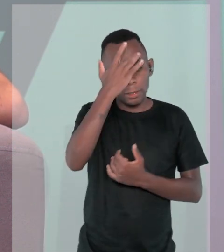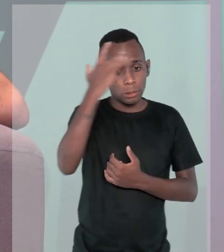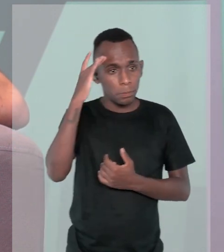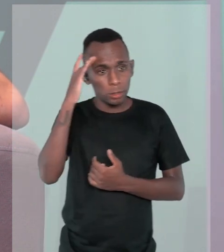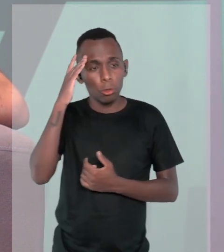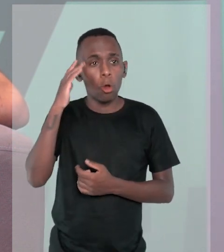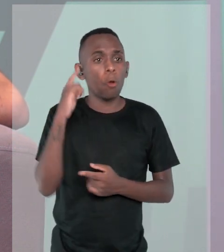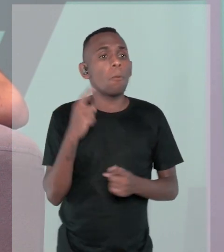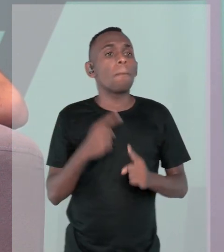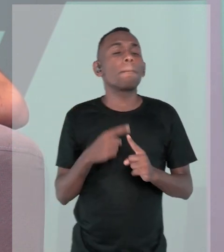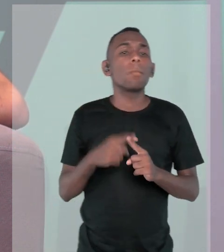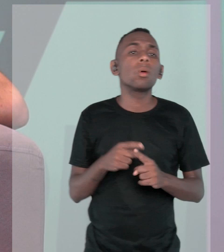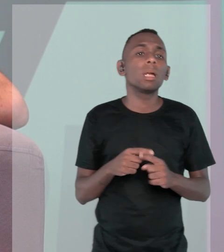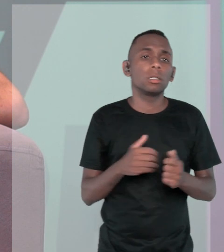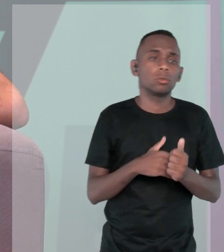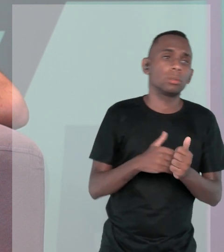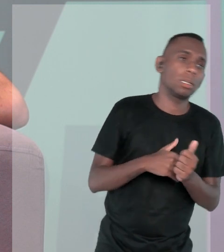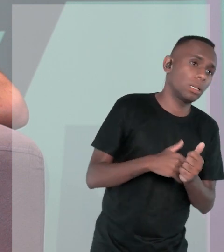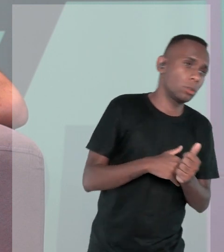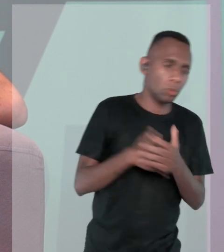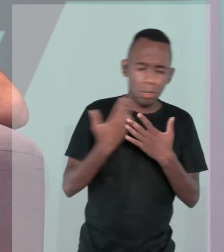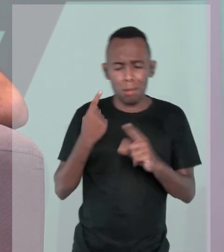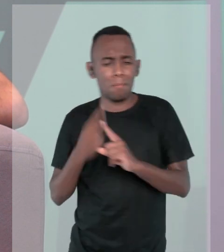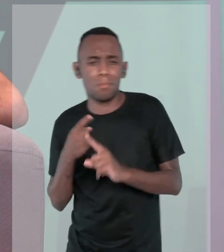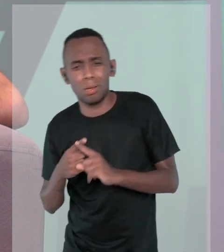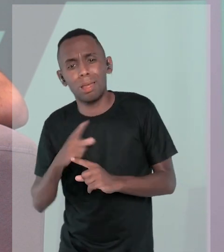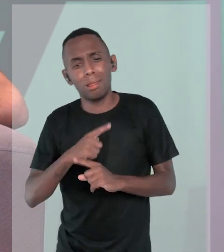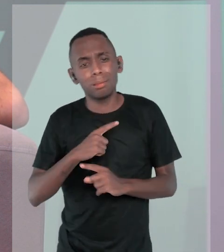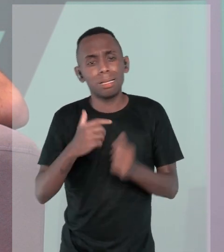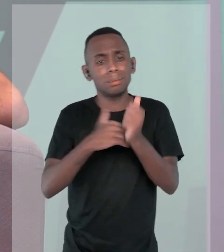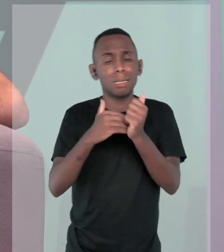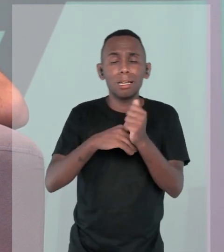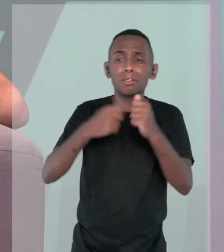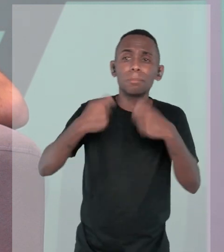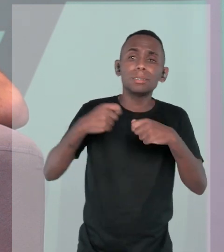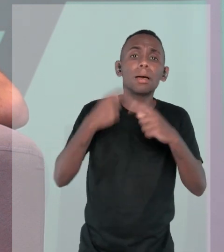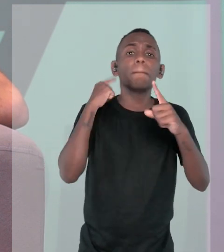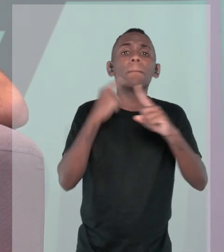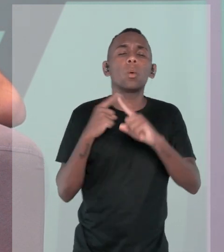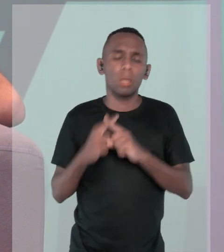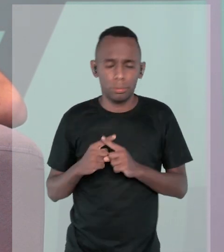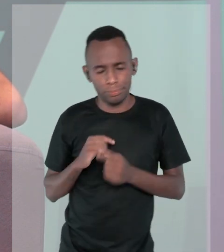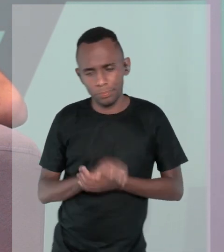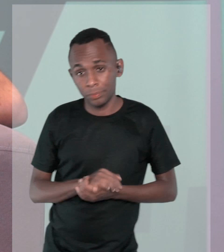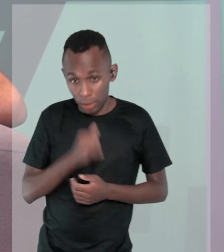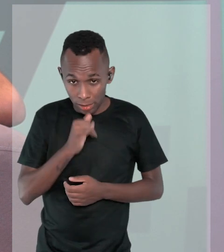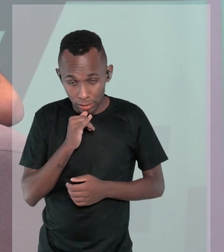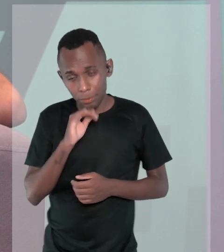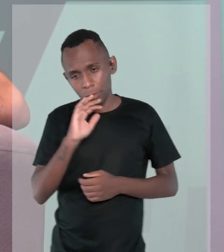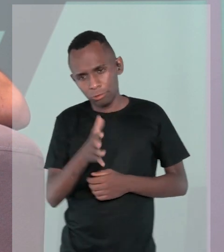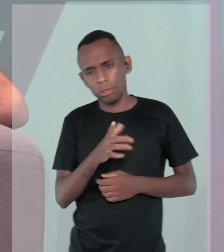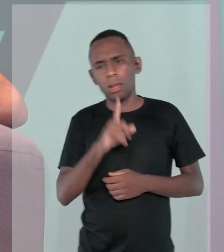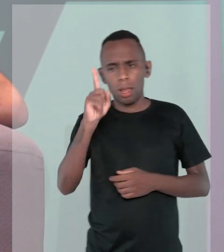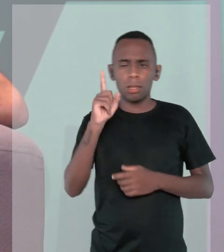o porquê do sigilo. Por que tem que ter sigilo? Trazendo um exemplo que eu tenho muito lá